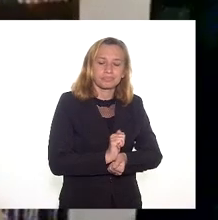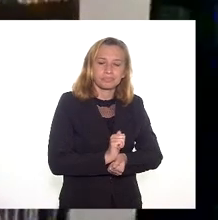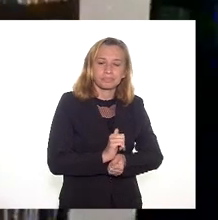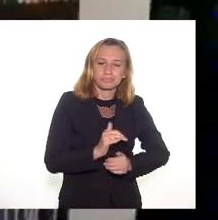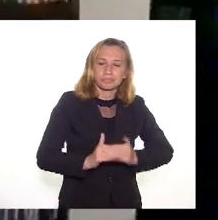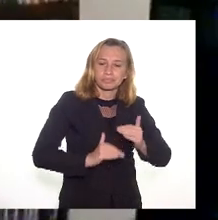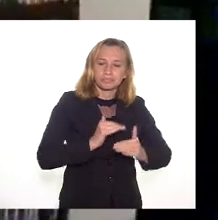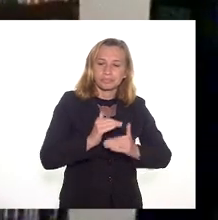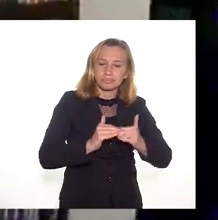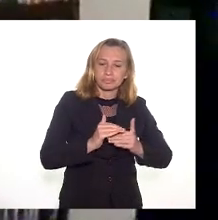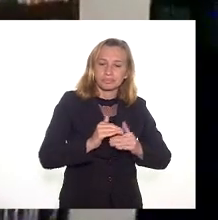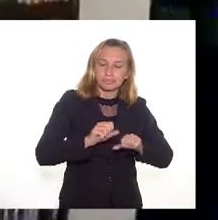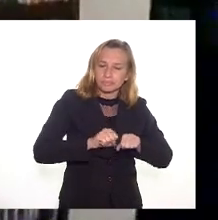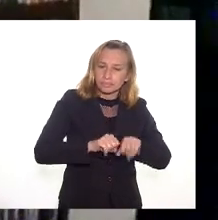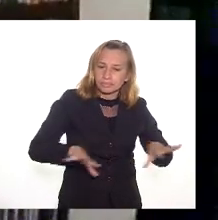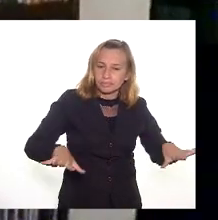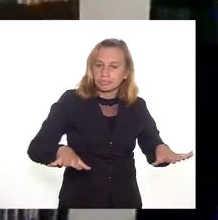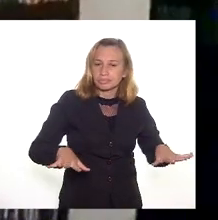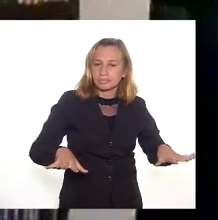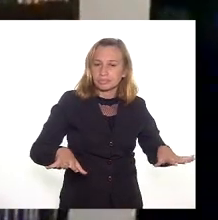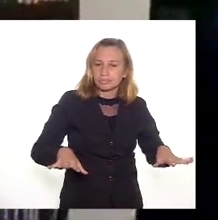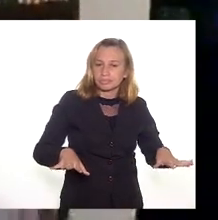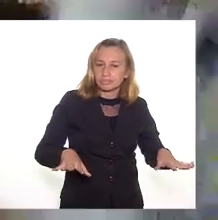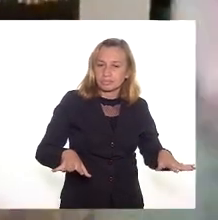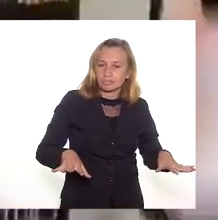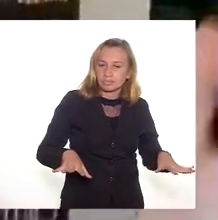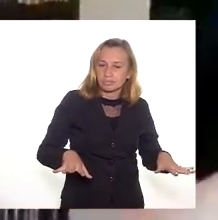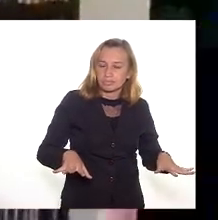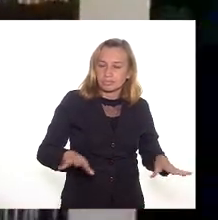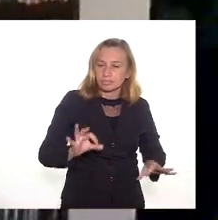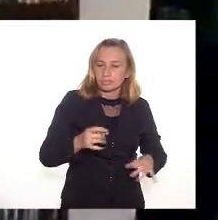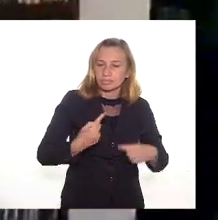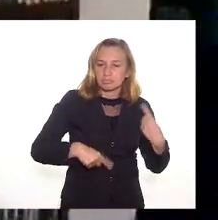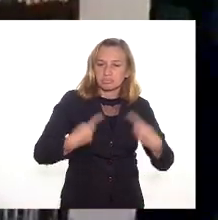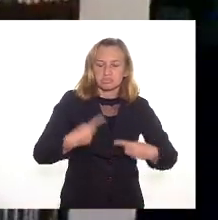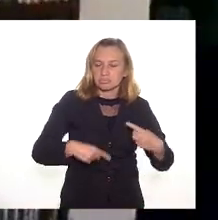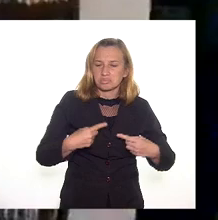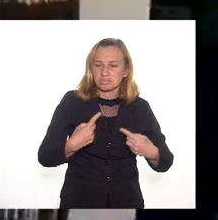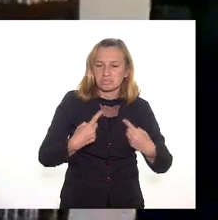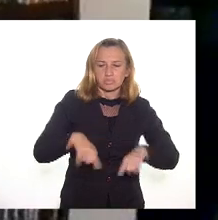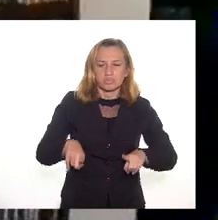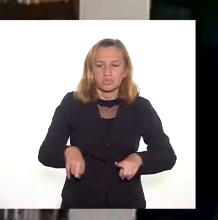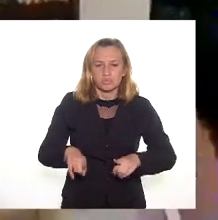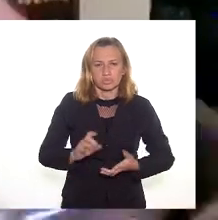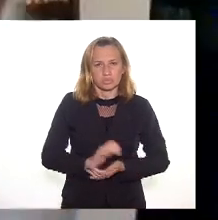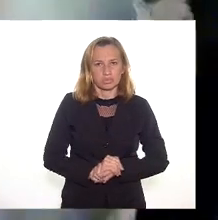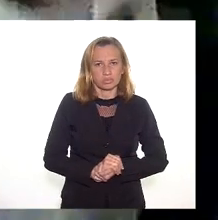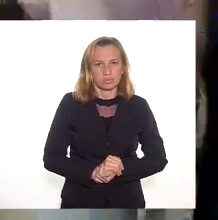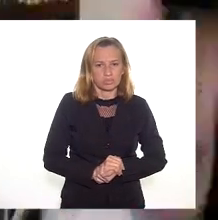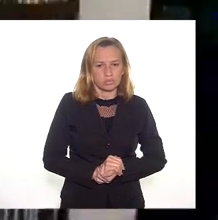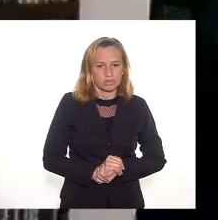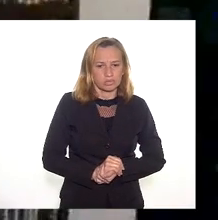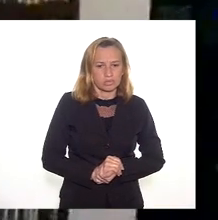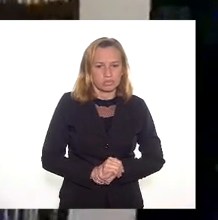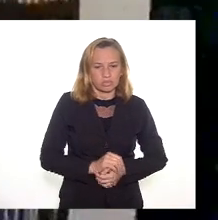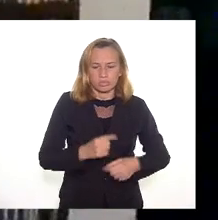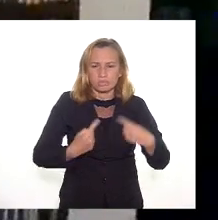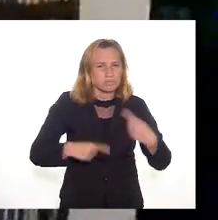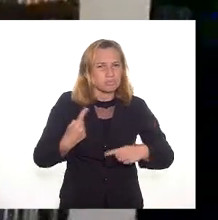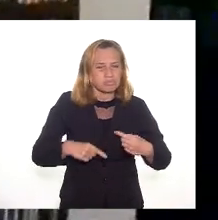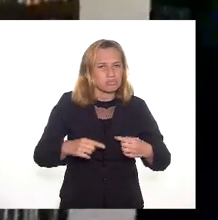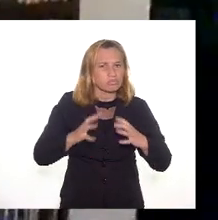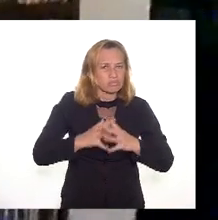avanço dessa pandemia com a política do confronto com a política do conflito